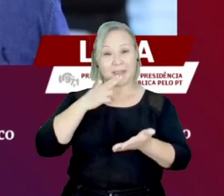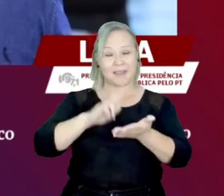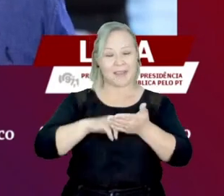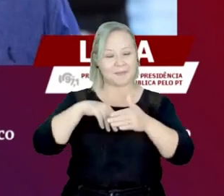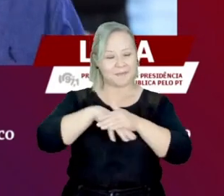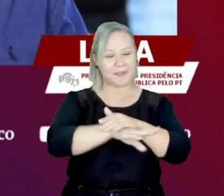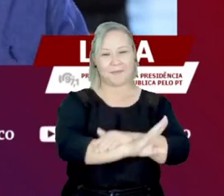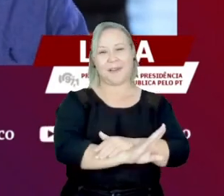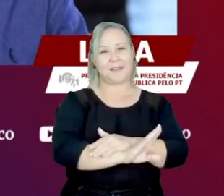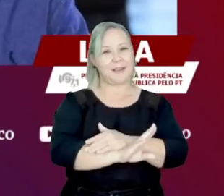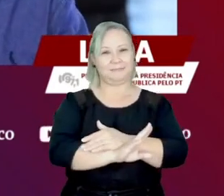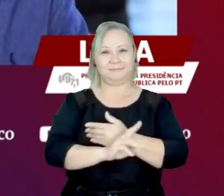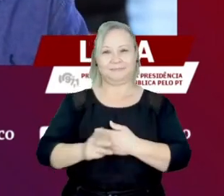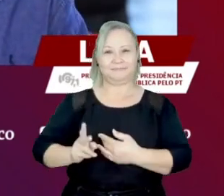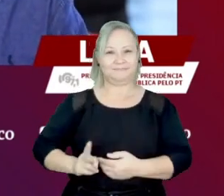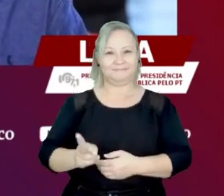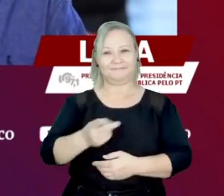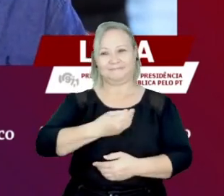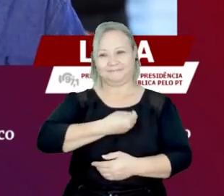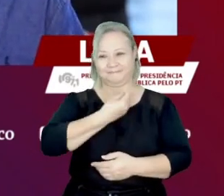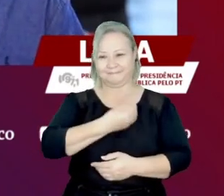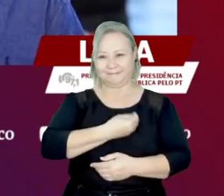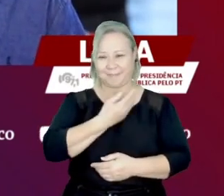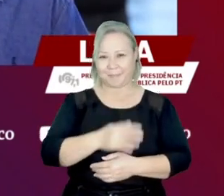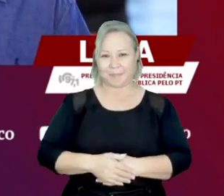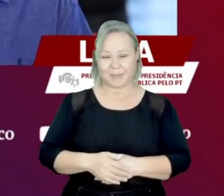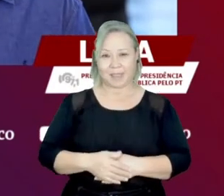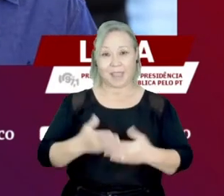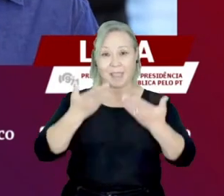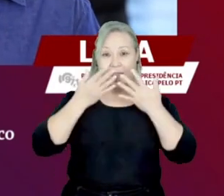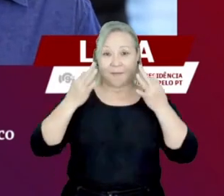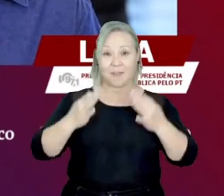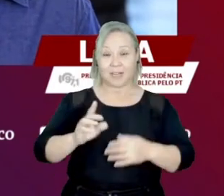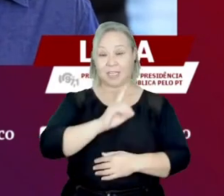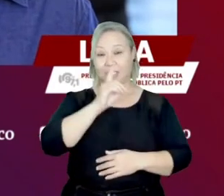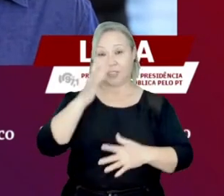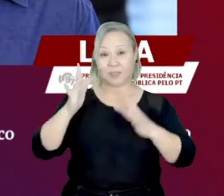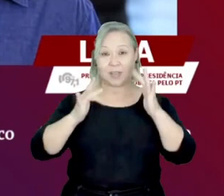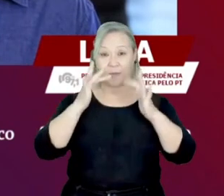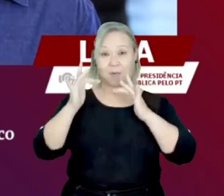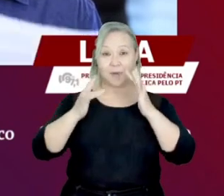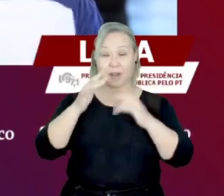viu, presidente Lula? Ex-presidente Lula aqui, ela tá concordando e ela quer a carta também no domingo.